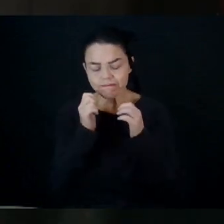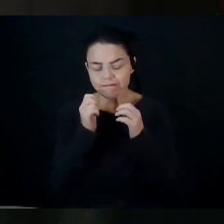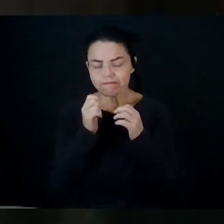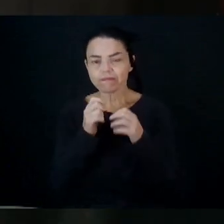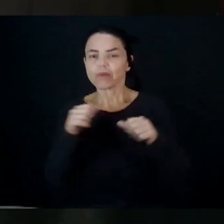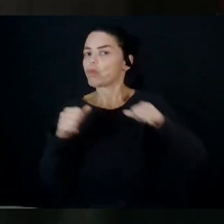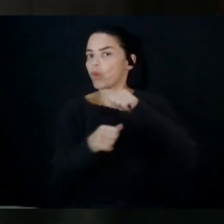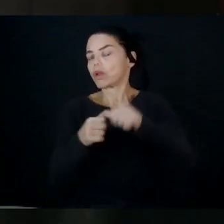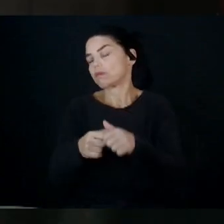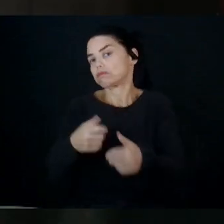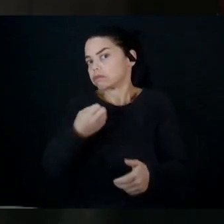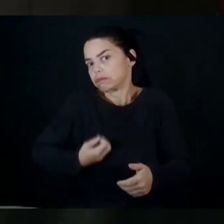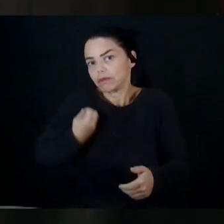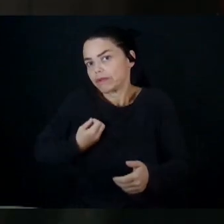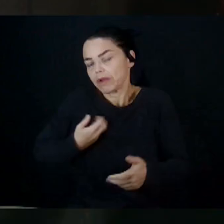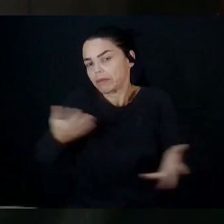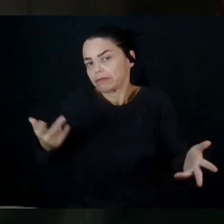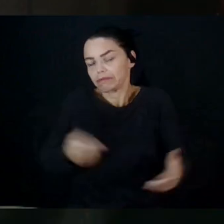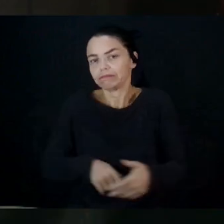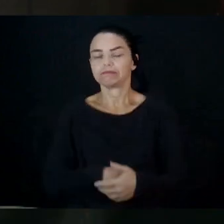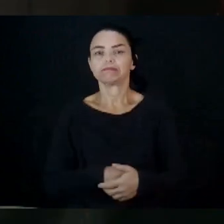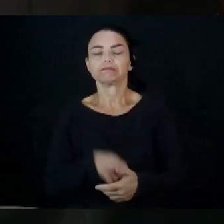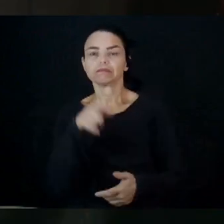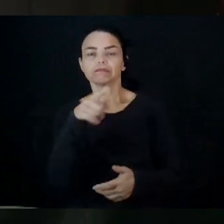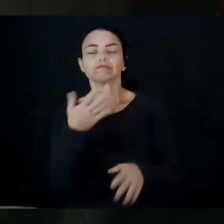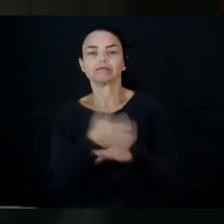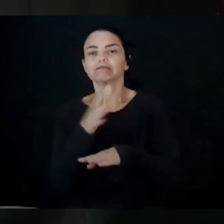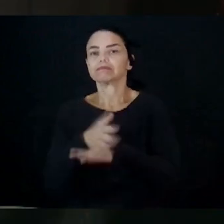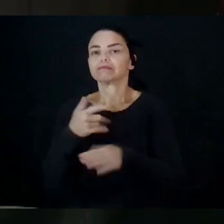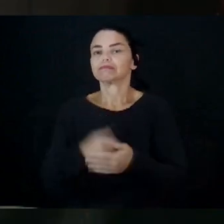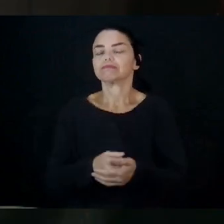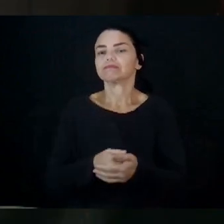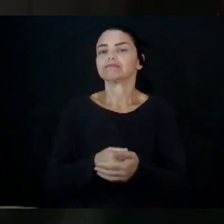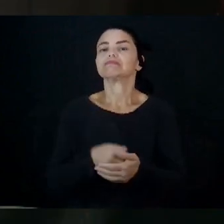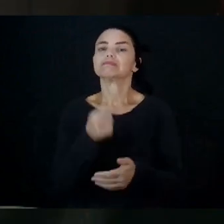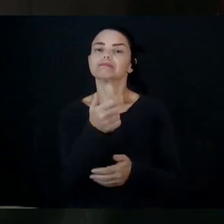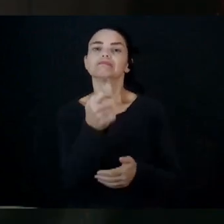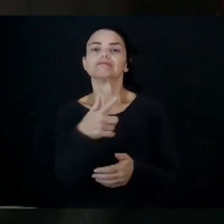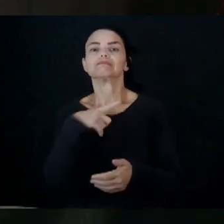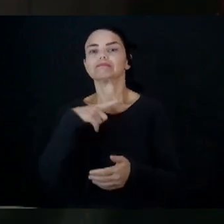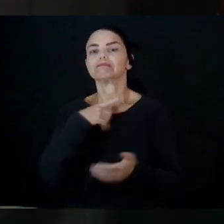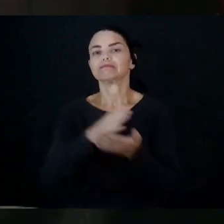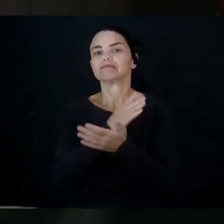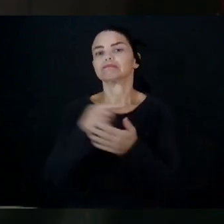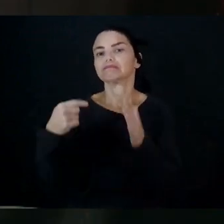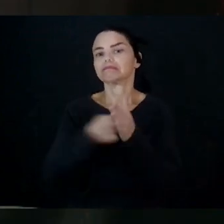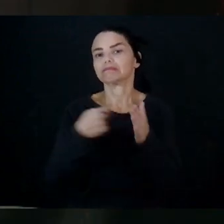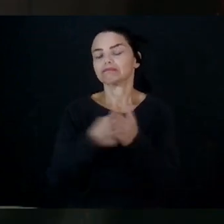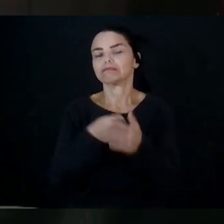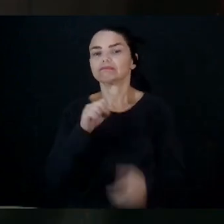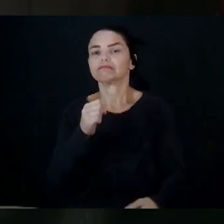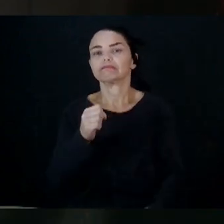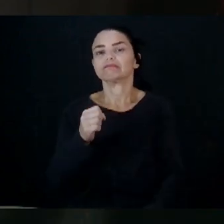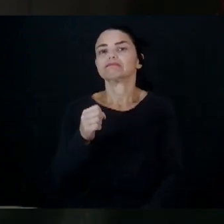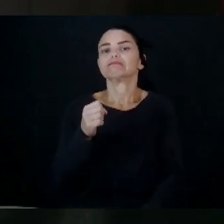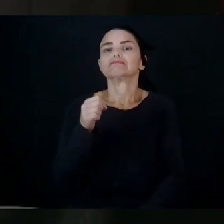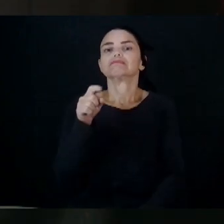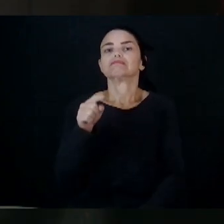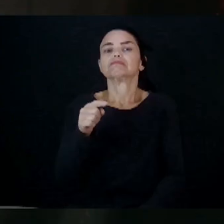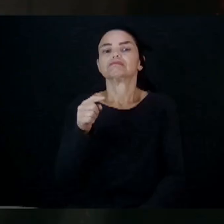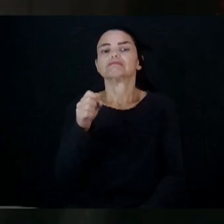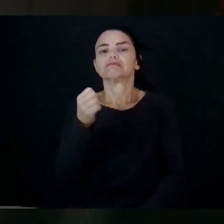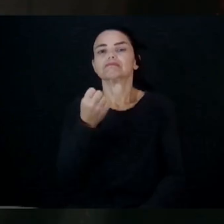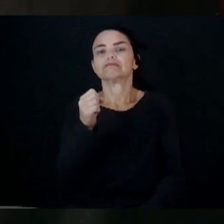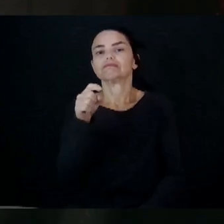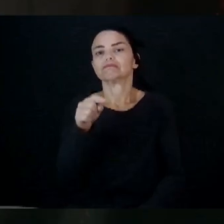viver, né? É isso, gente. Olha, você que está participando conosco, já nós temos algumas perguntas, agora 8h44. Tá bom, então, será que está